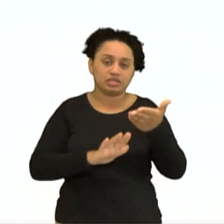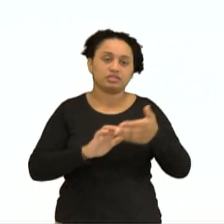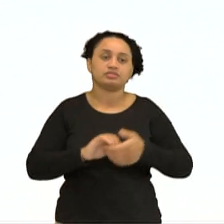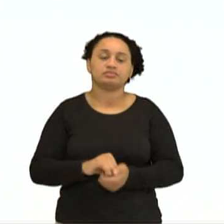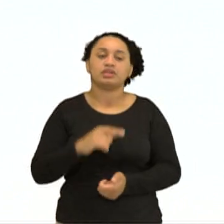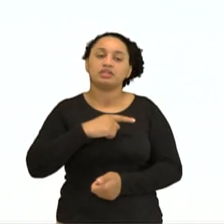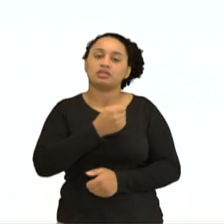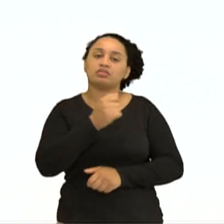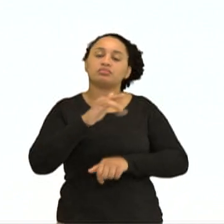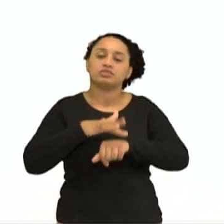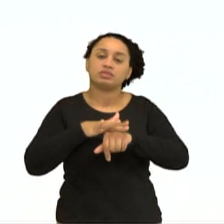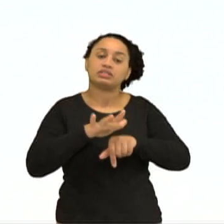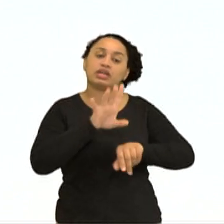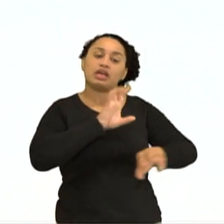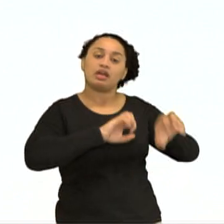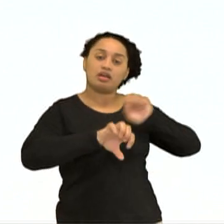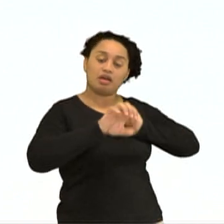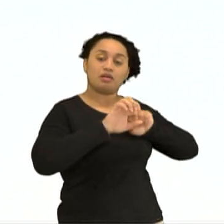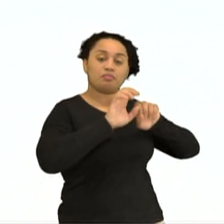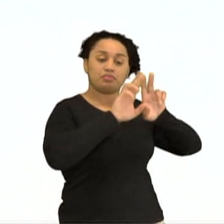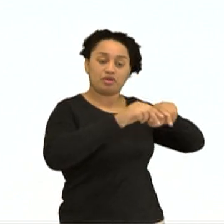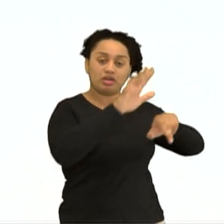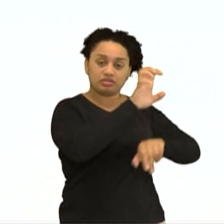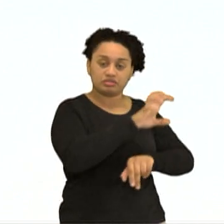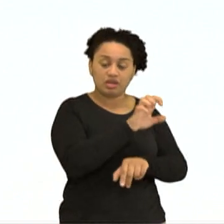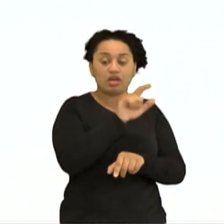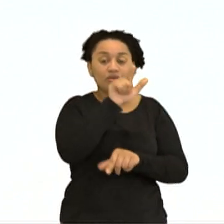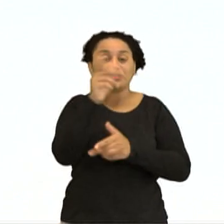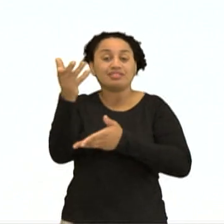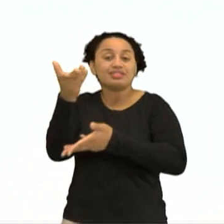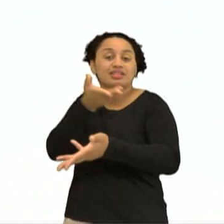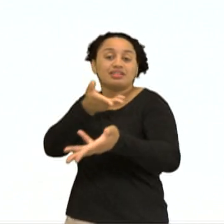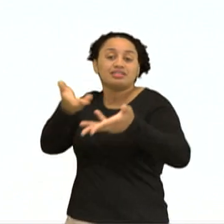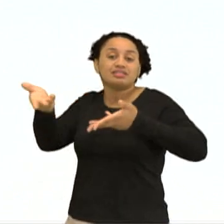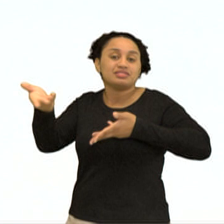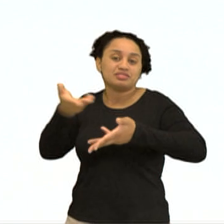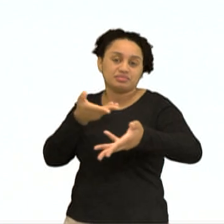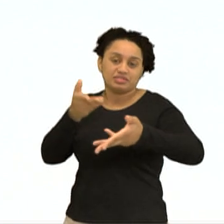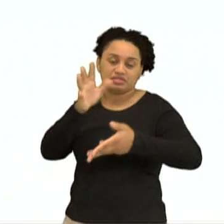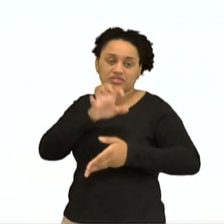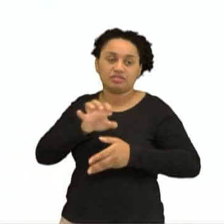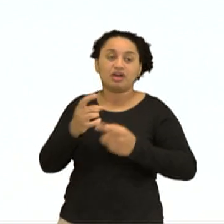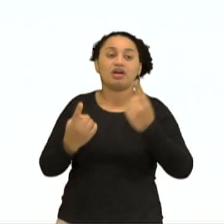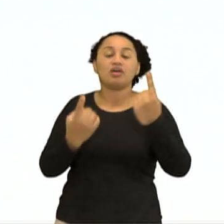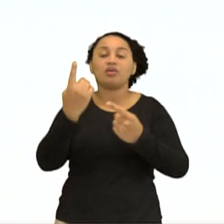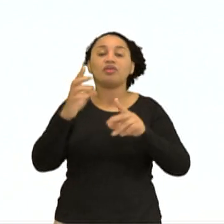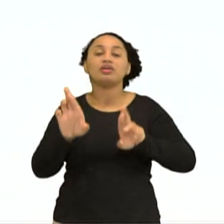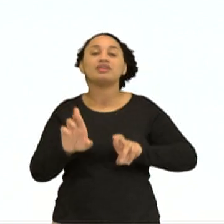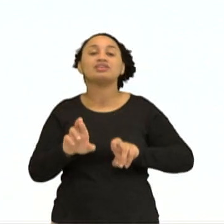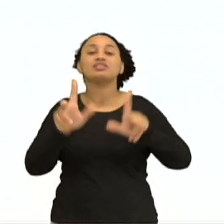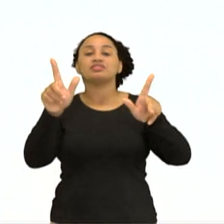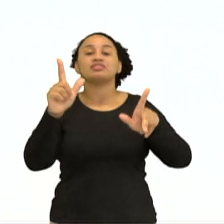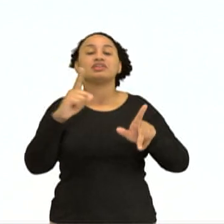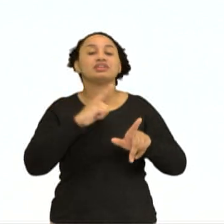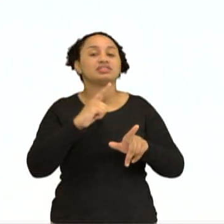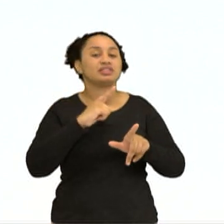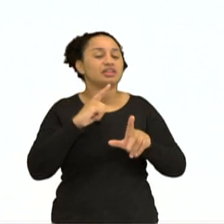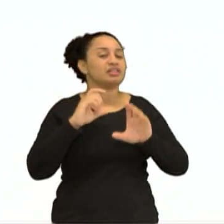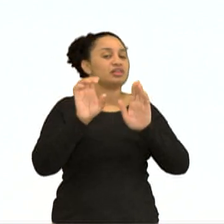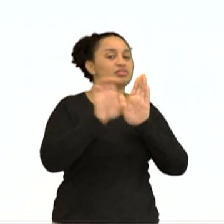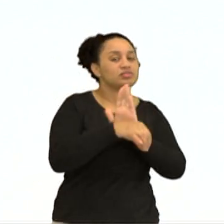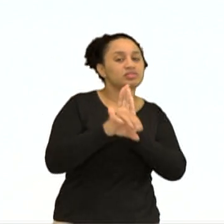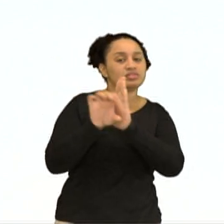causadas pelo ar e outras como transmitidas pelo ar. Qual é a diferença considerada para esta